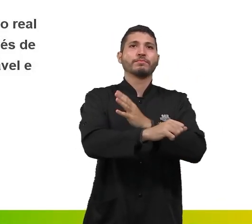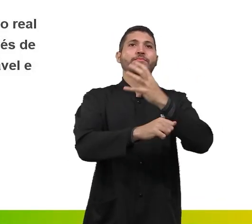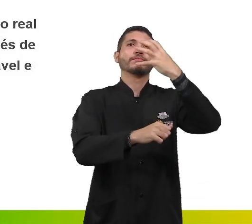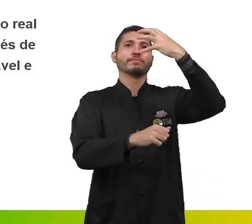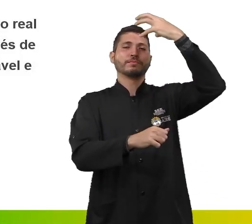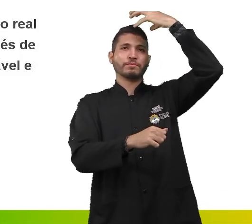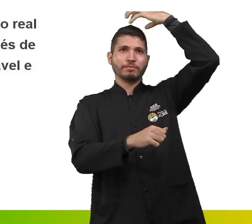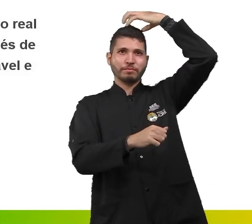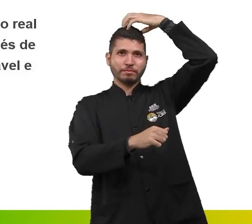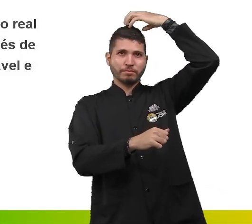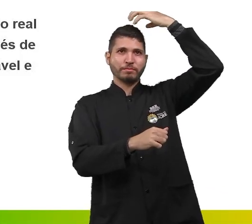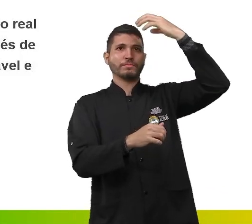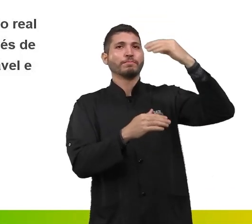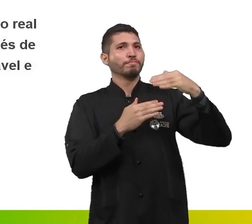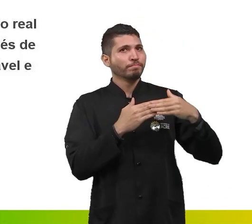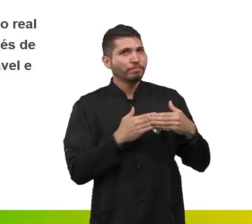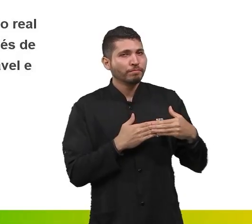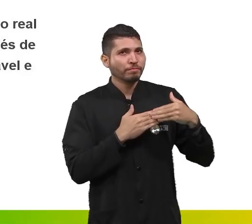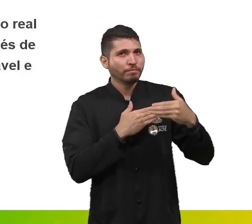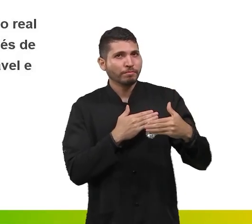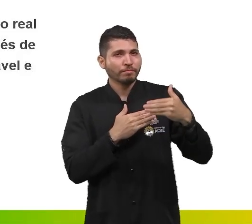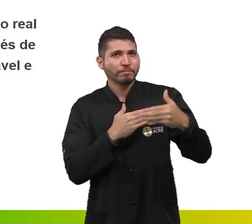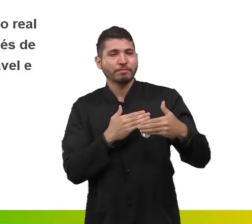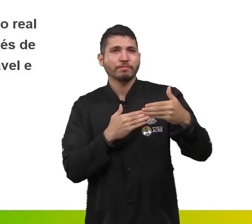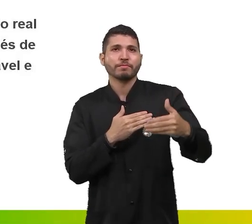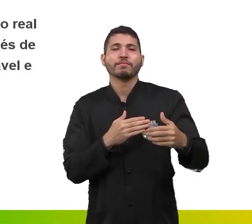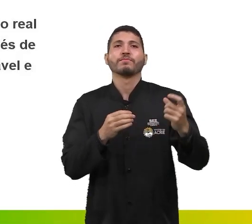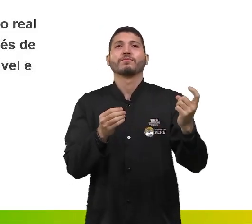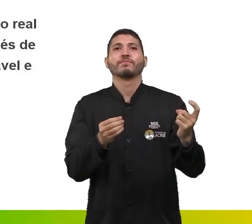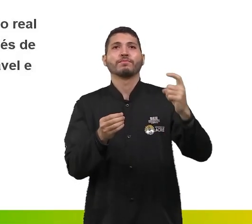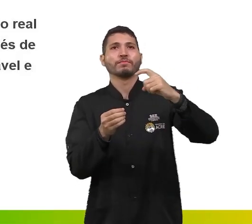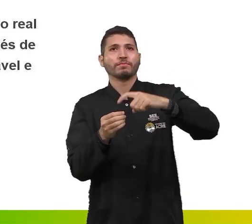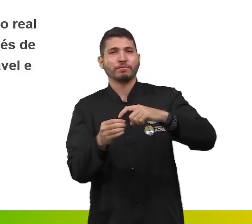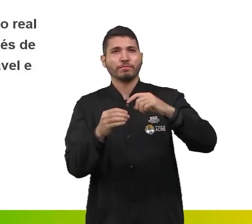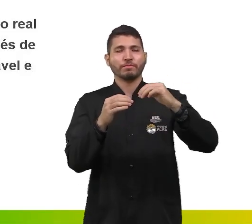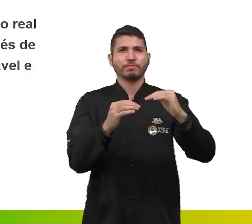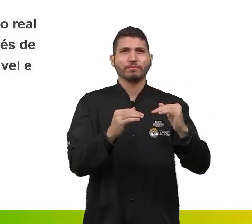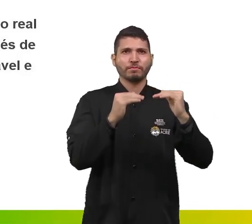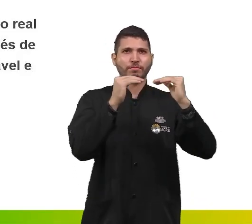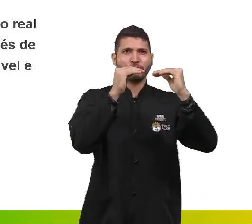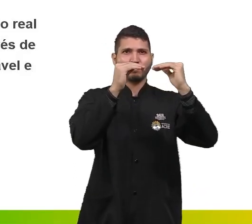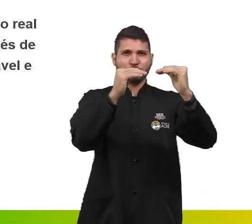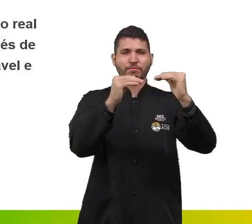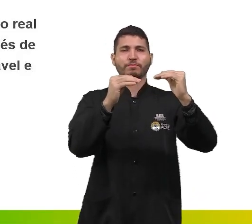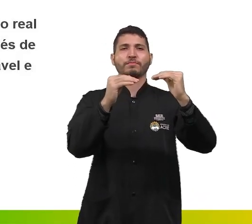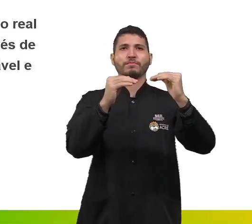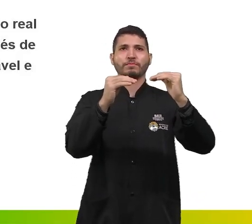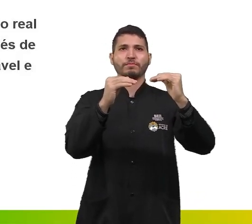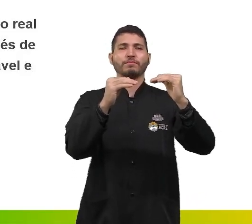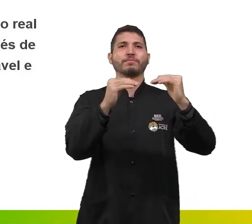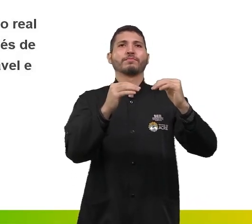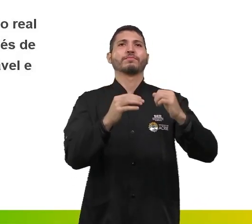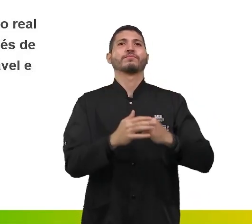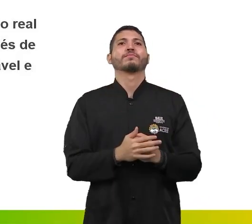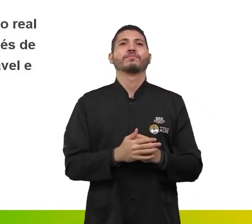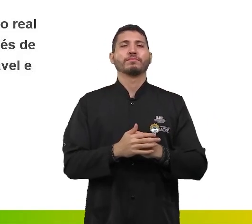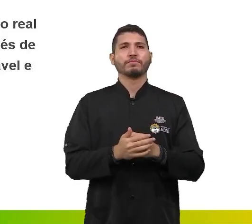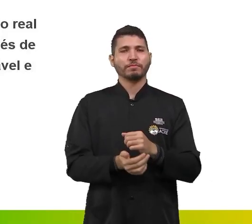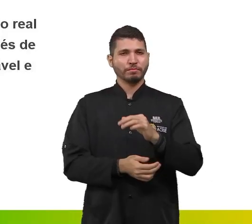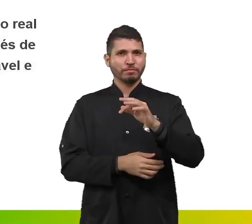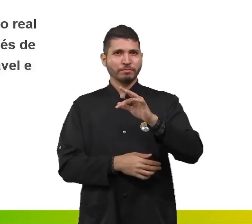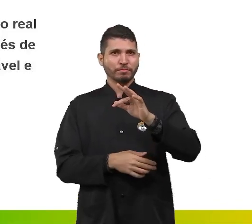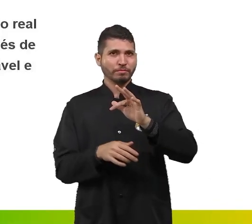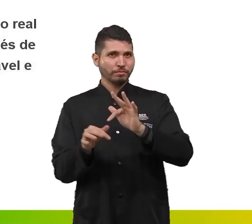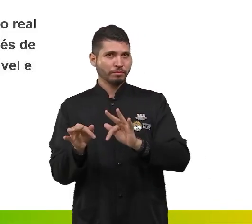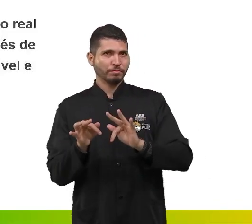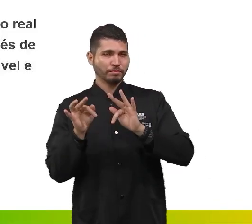reis gradualmente recuperam a autoridade fragmentada pelos senhores feudais,